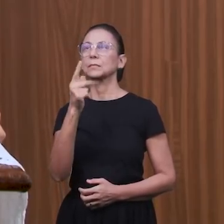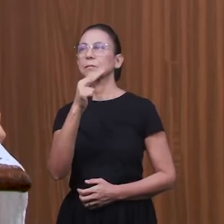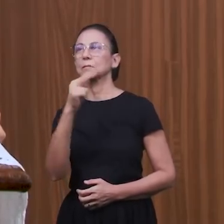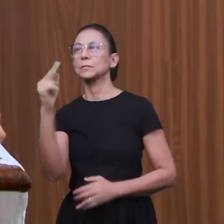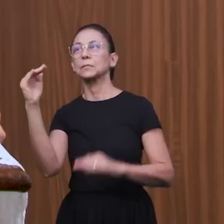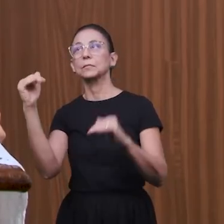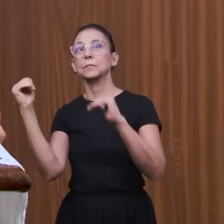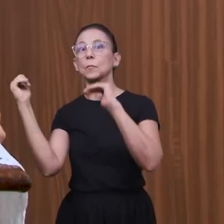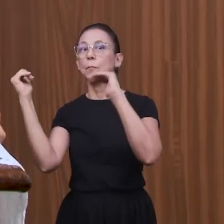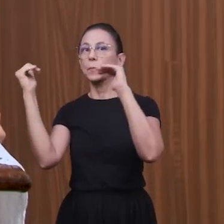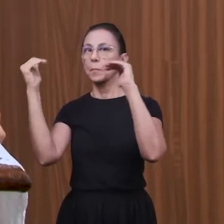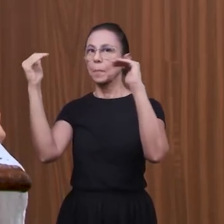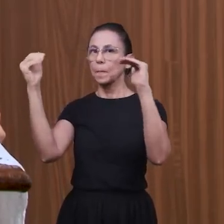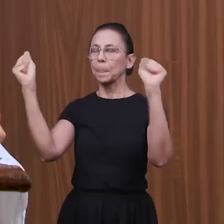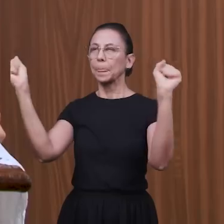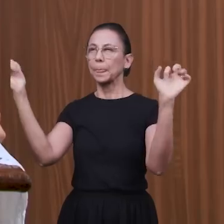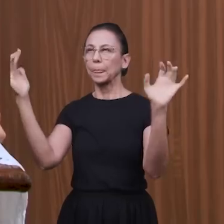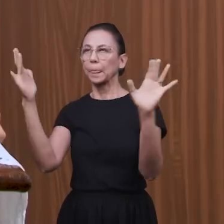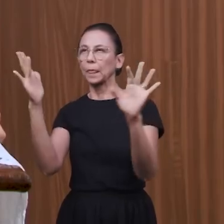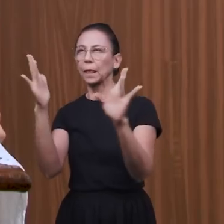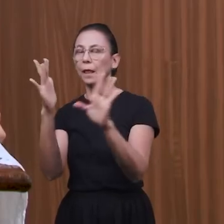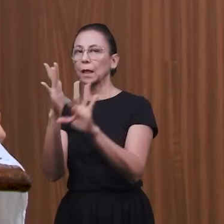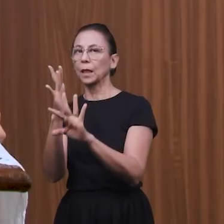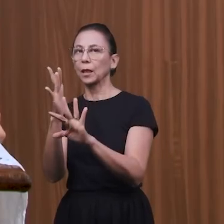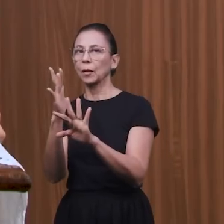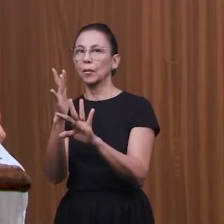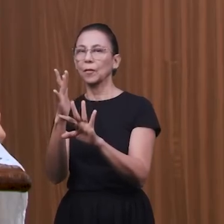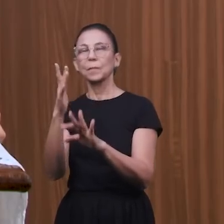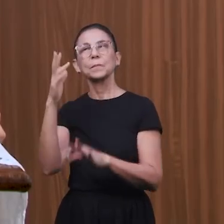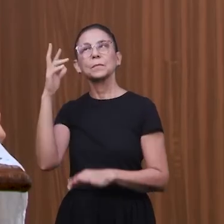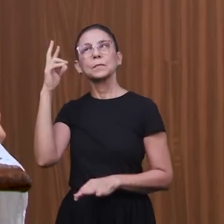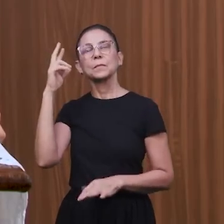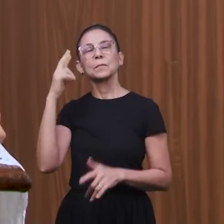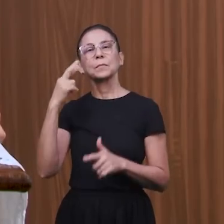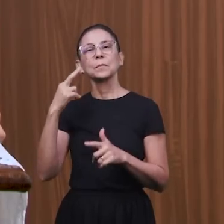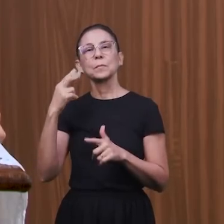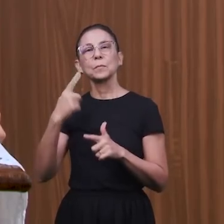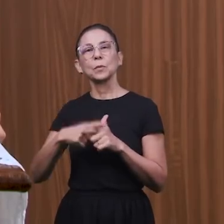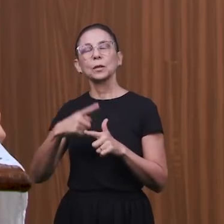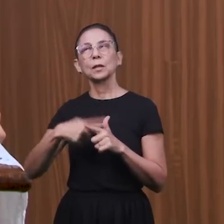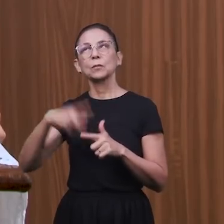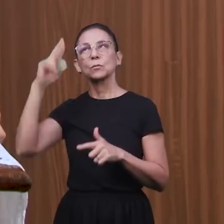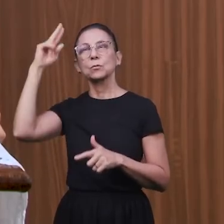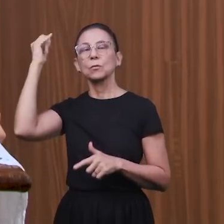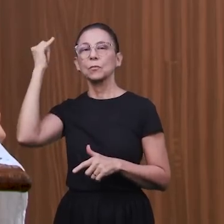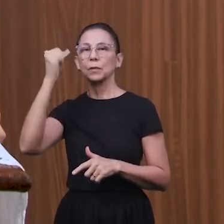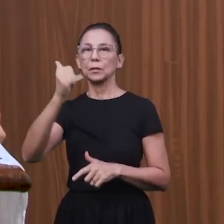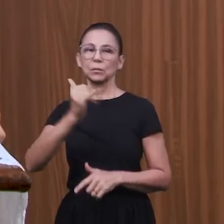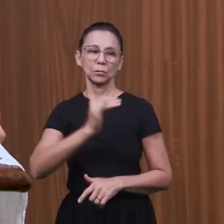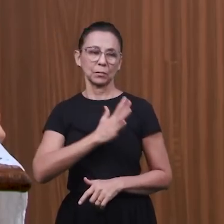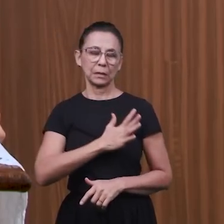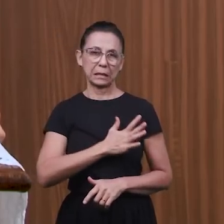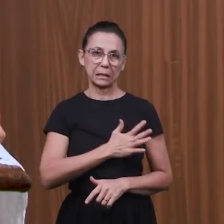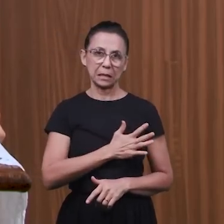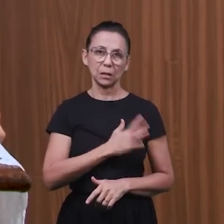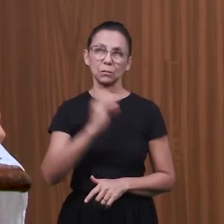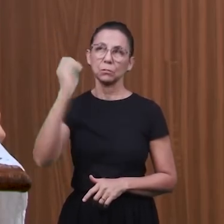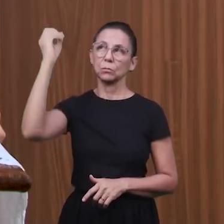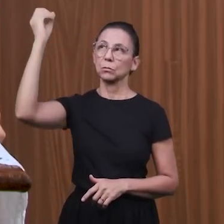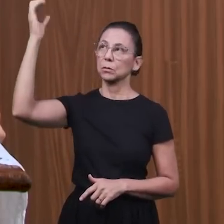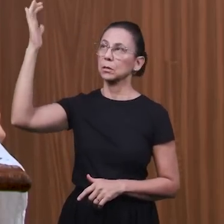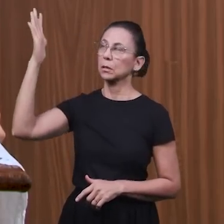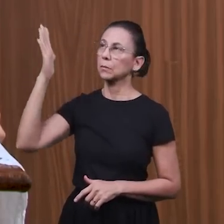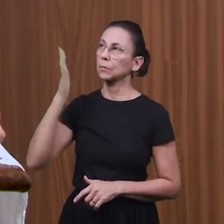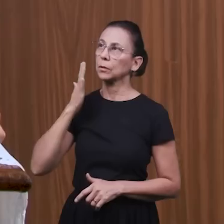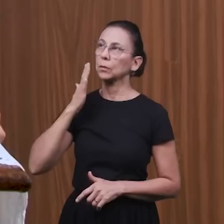hora. Nós queremos Te glorificar porque o Senhor mais uma vez falou ao nosso coração. O Senhor se